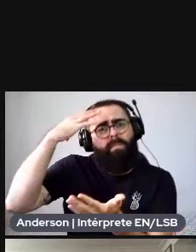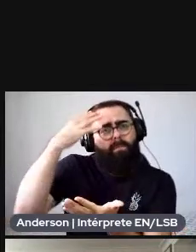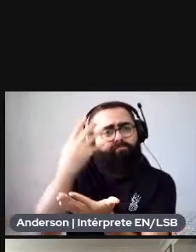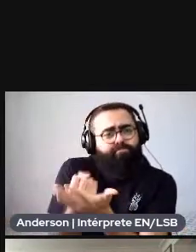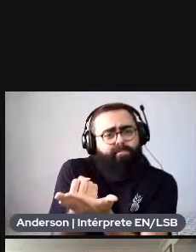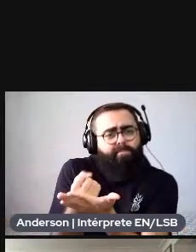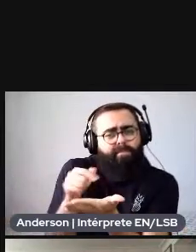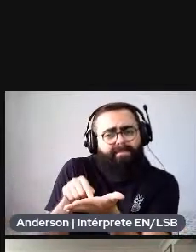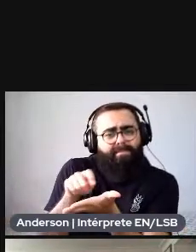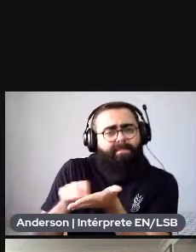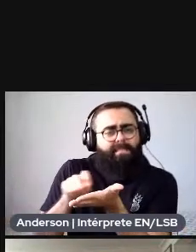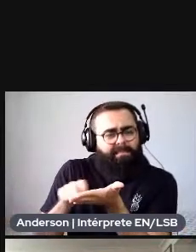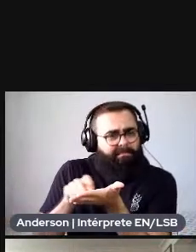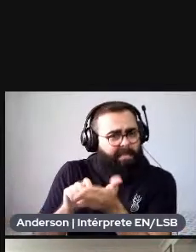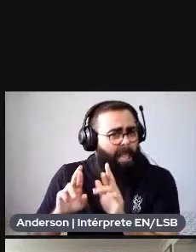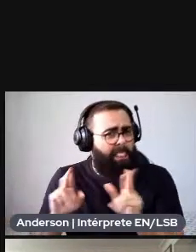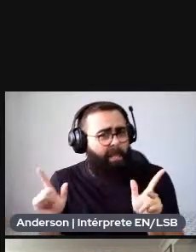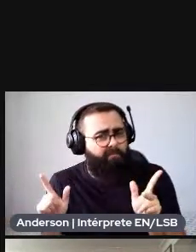que